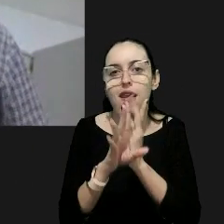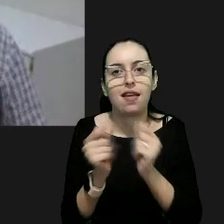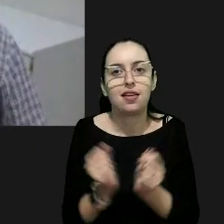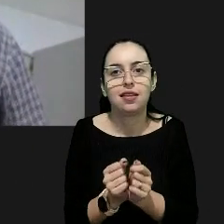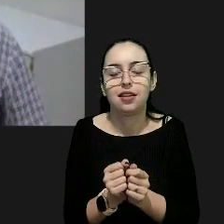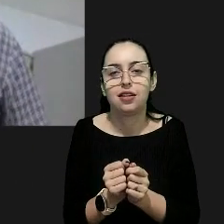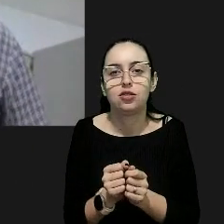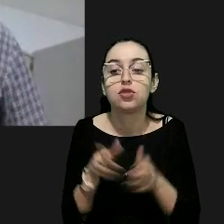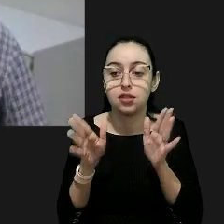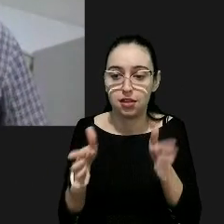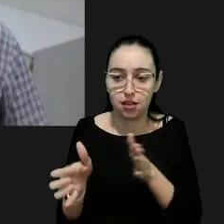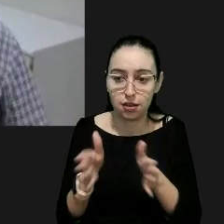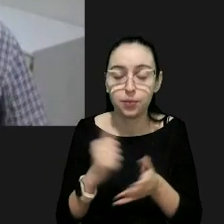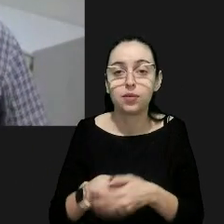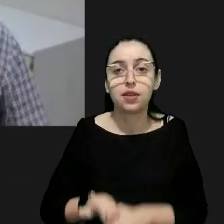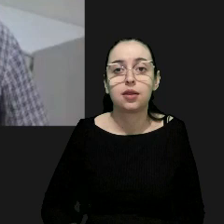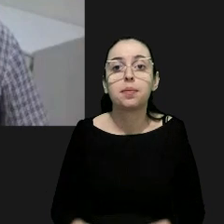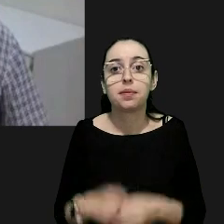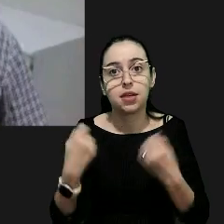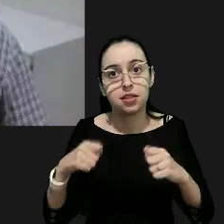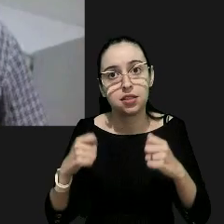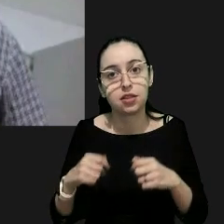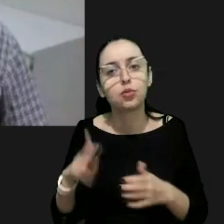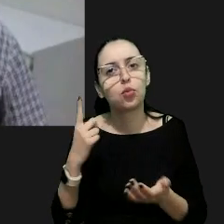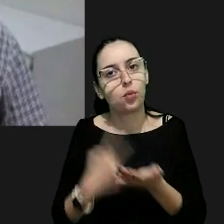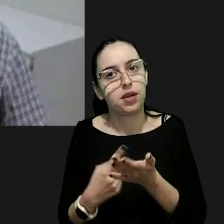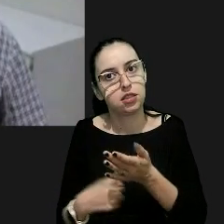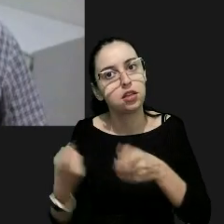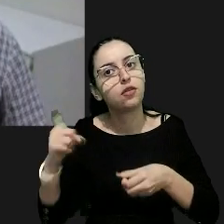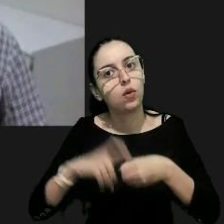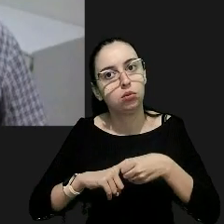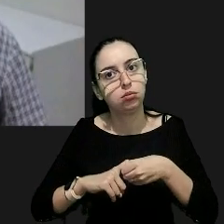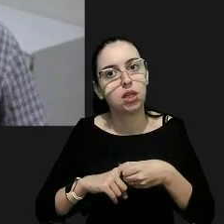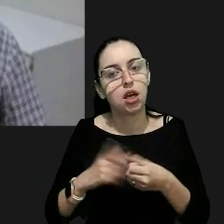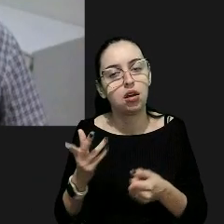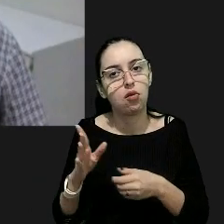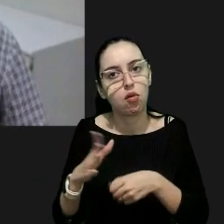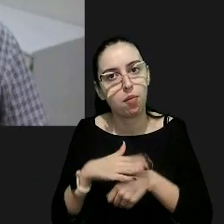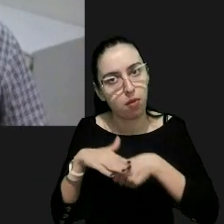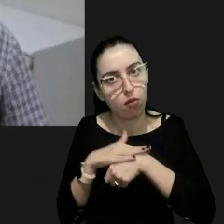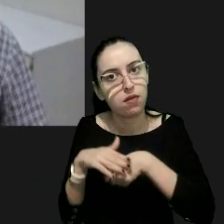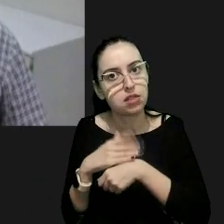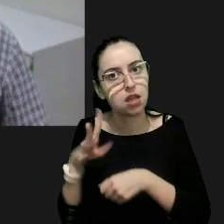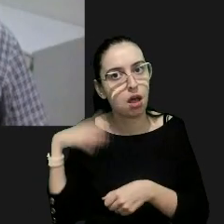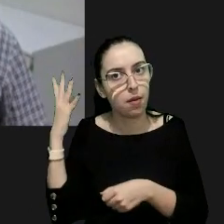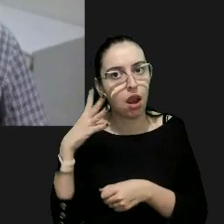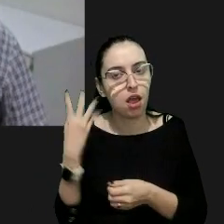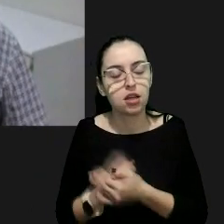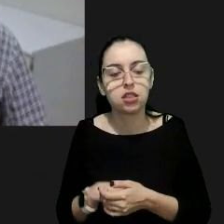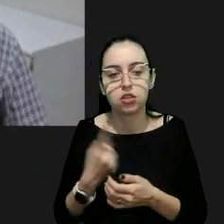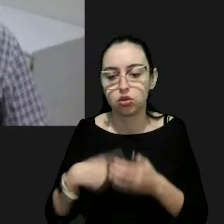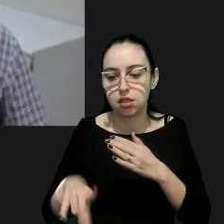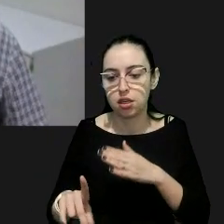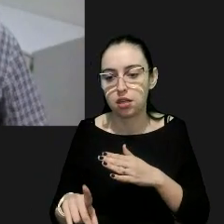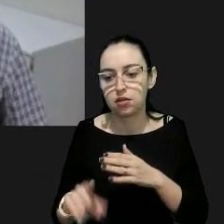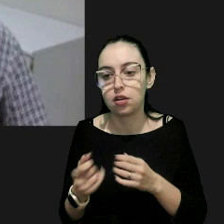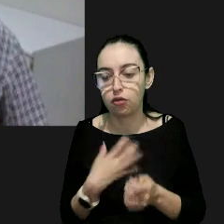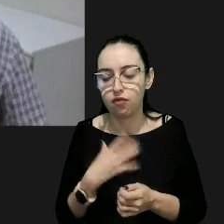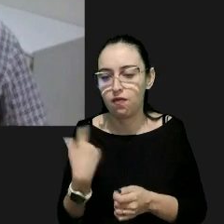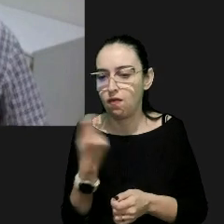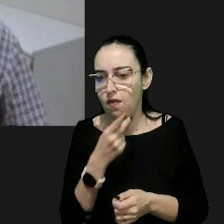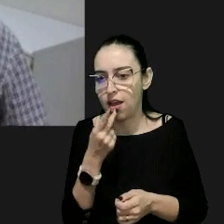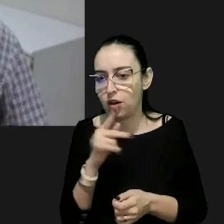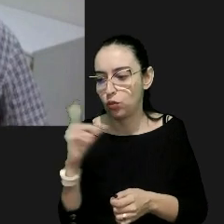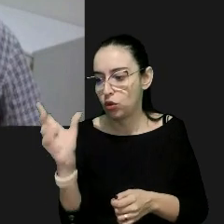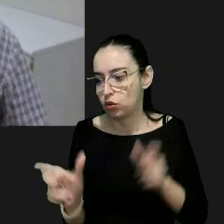certo aí o match, que já sabemos o caminho das pedras, a gente precisa da sua promessa que você vai voltar para falar com a gente, porque a